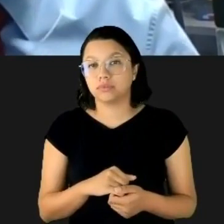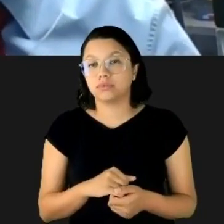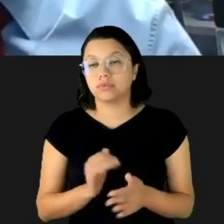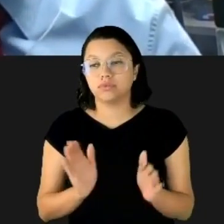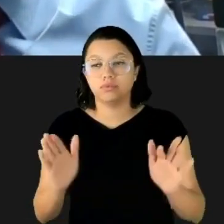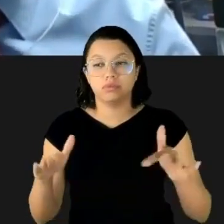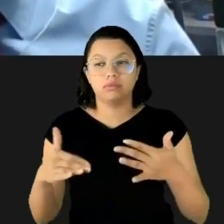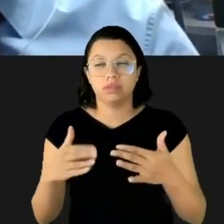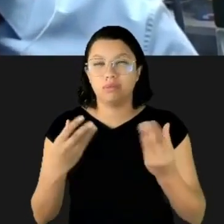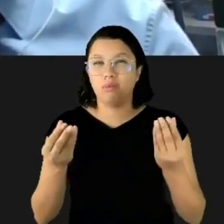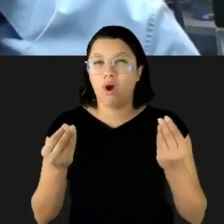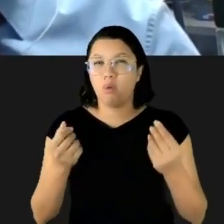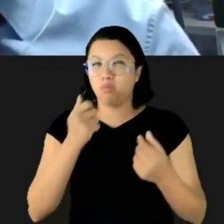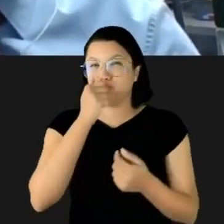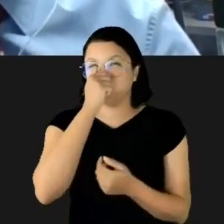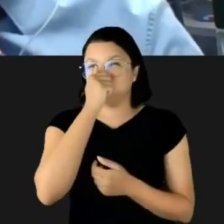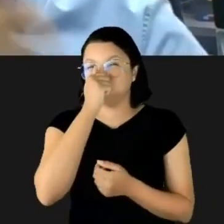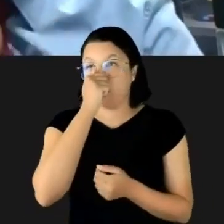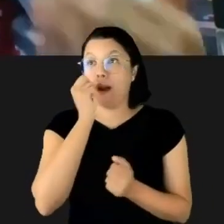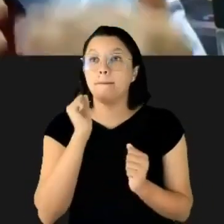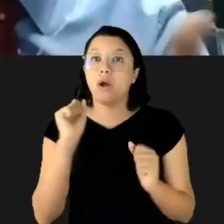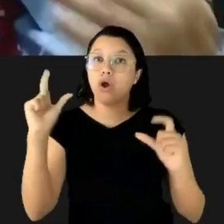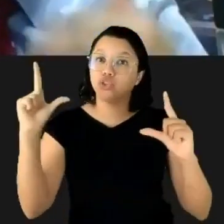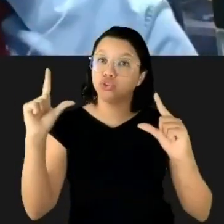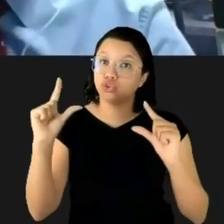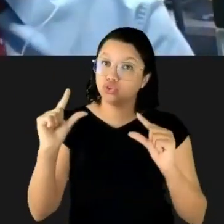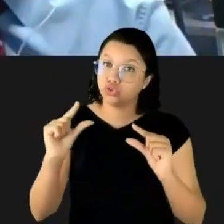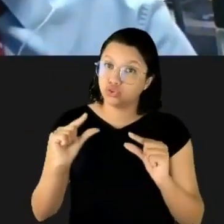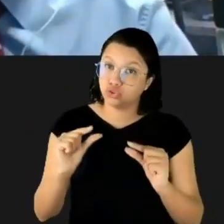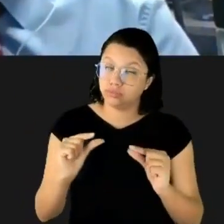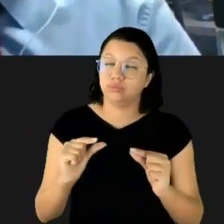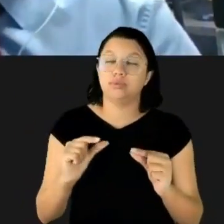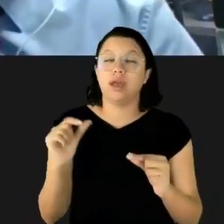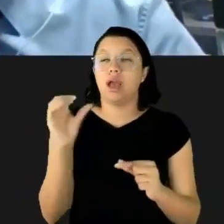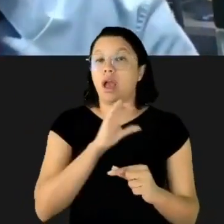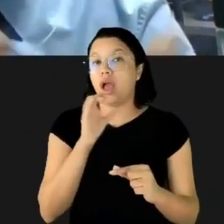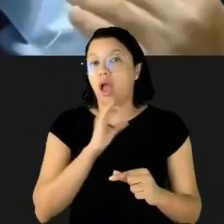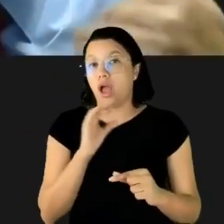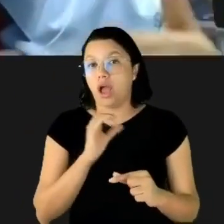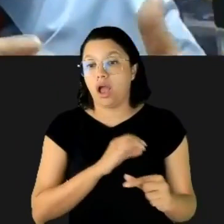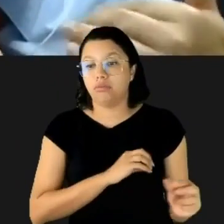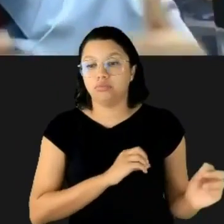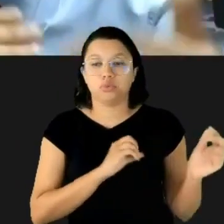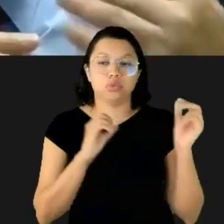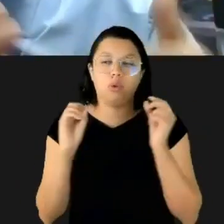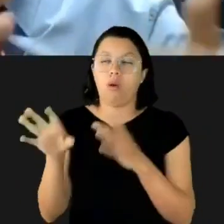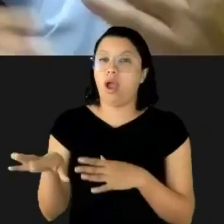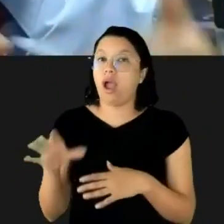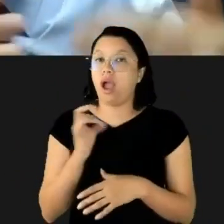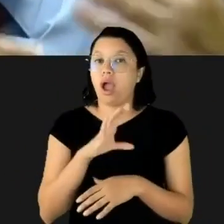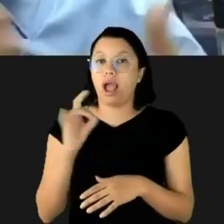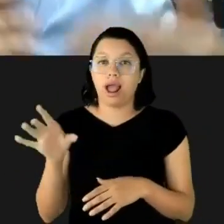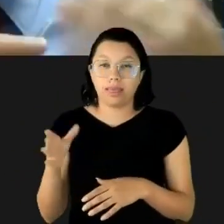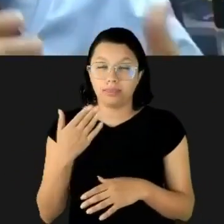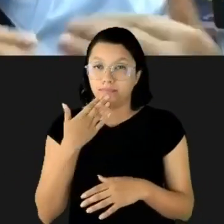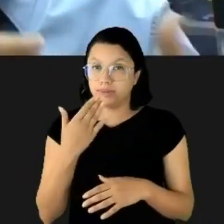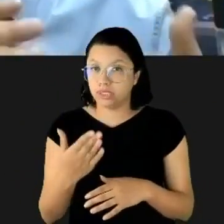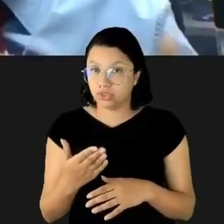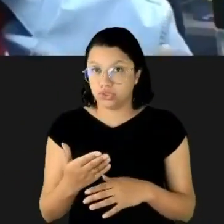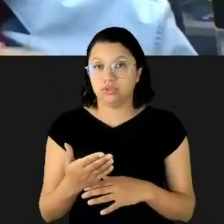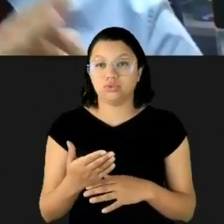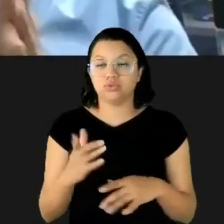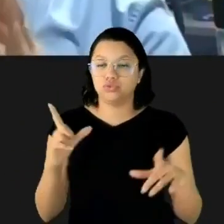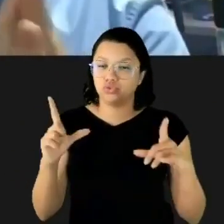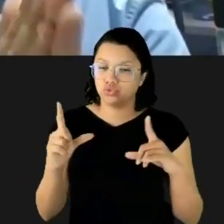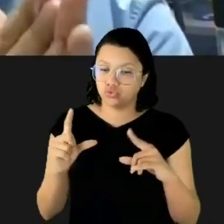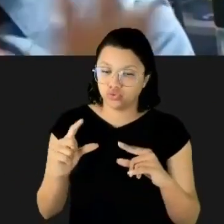gabinete estão muito atolados você pode diminuir esse ritmo você pode jogar para trás cada petição que vai chegando